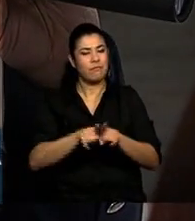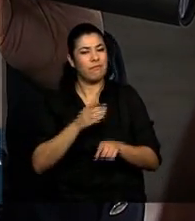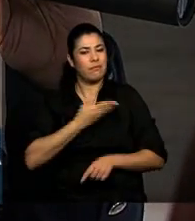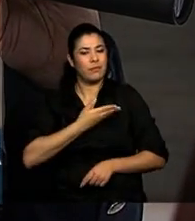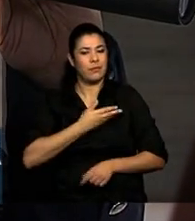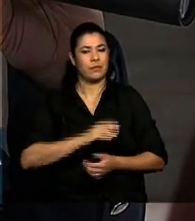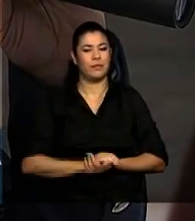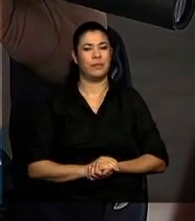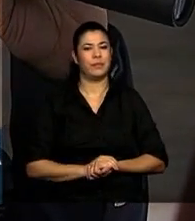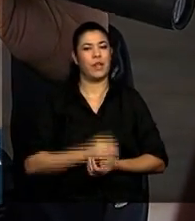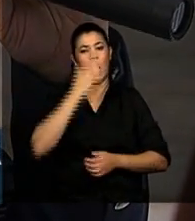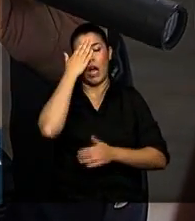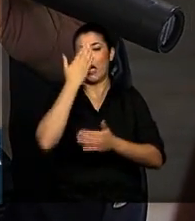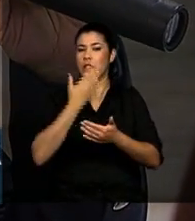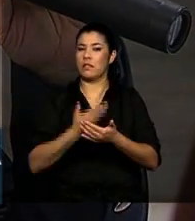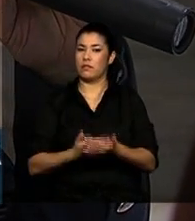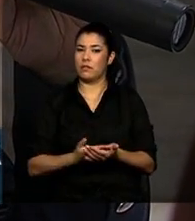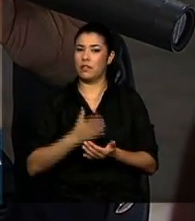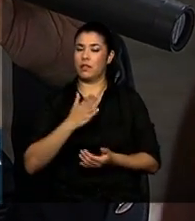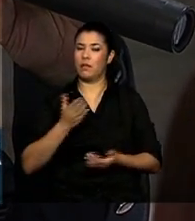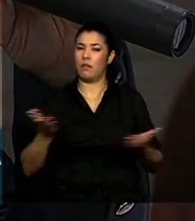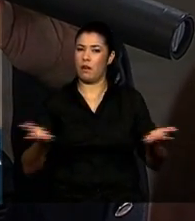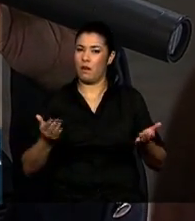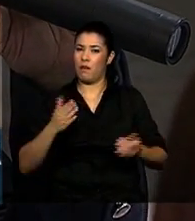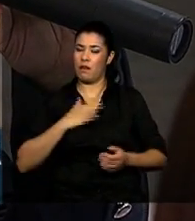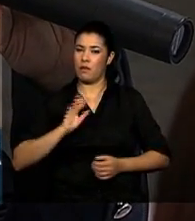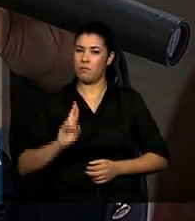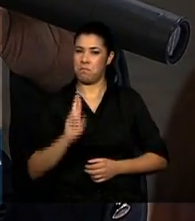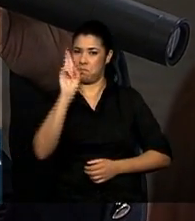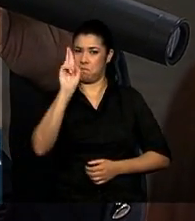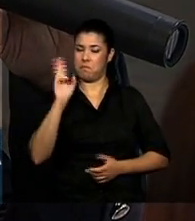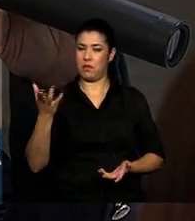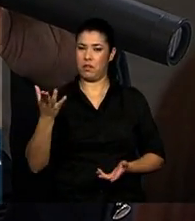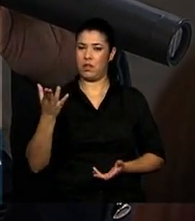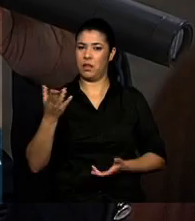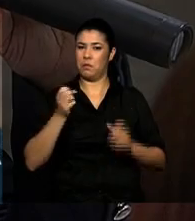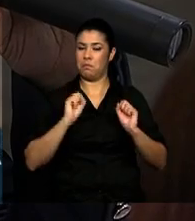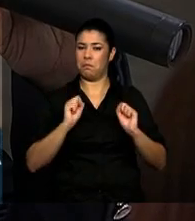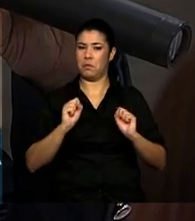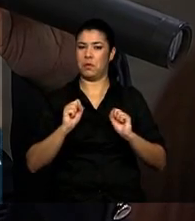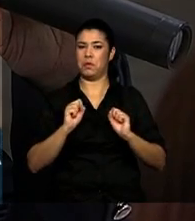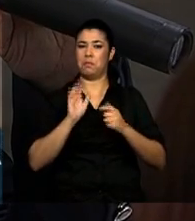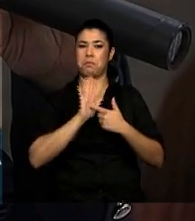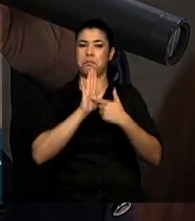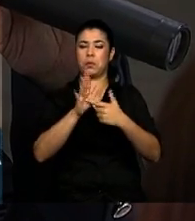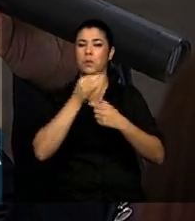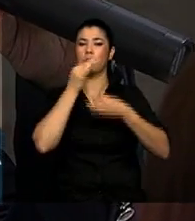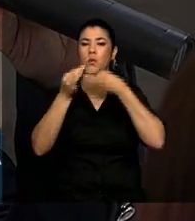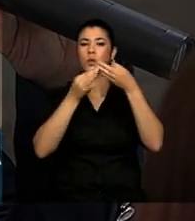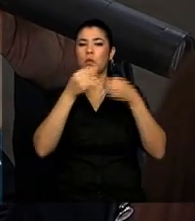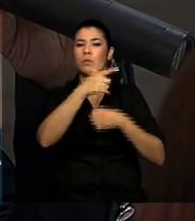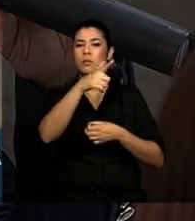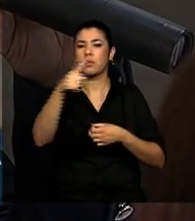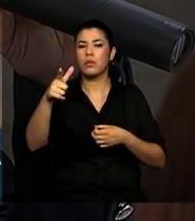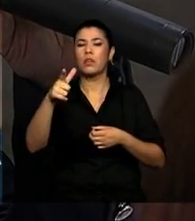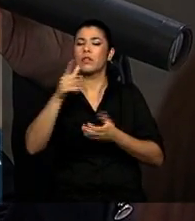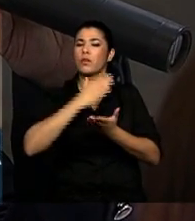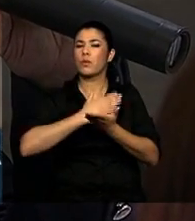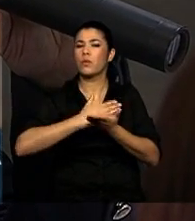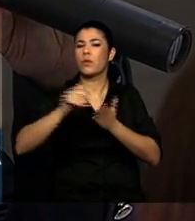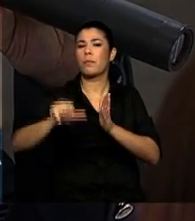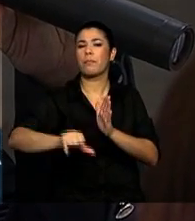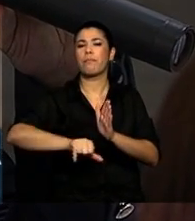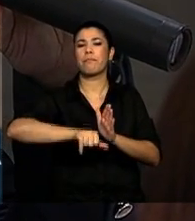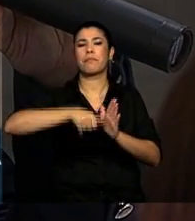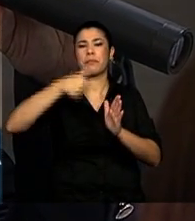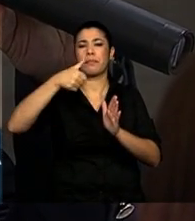eu creio que eu falo por muitos quando eu digo que está sendo saudada essa iniciativa